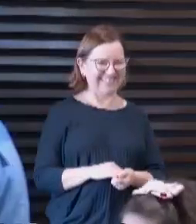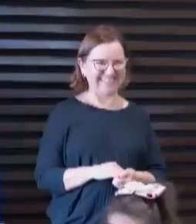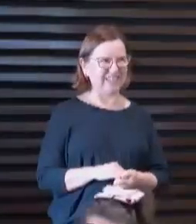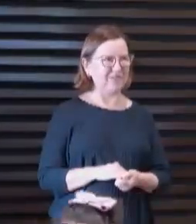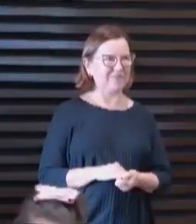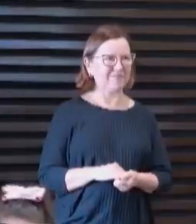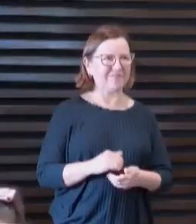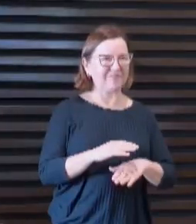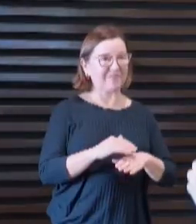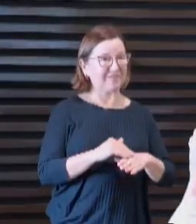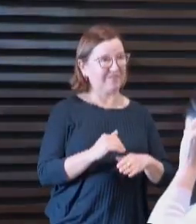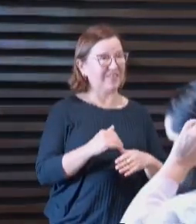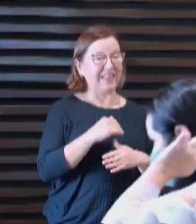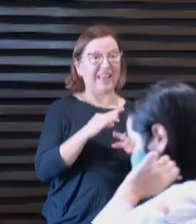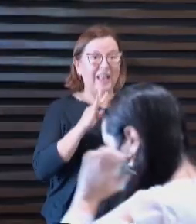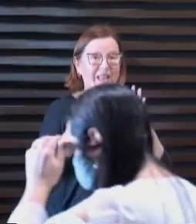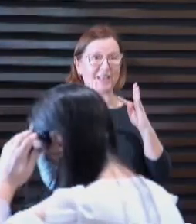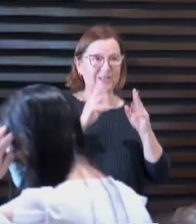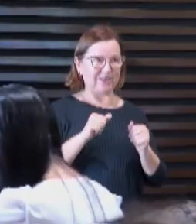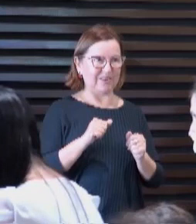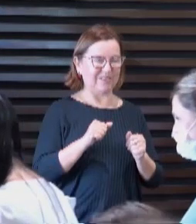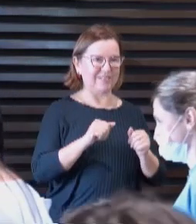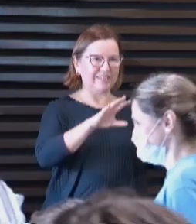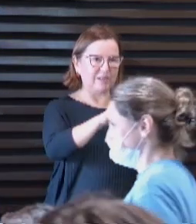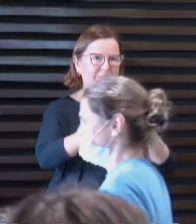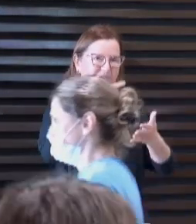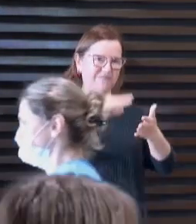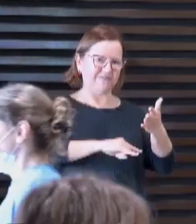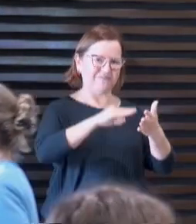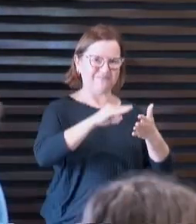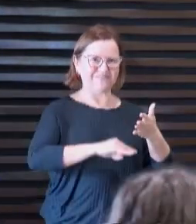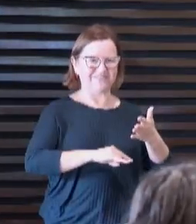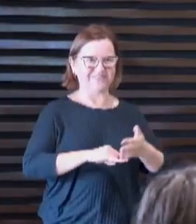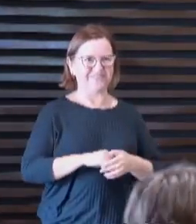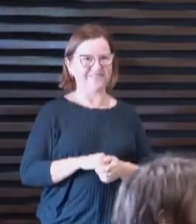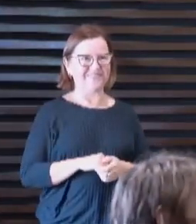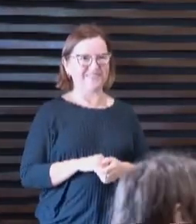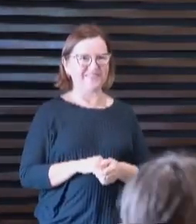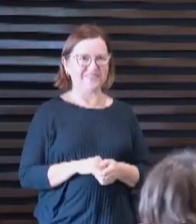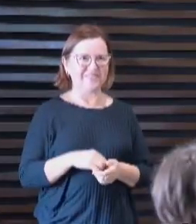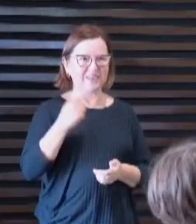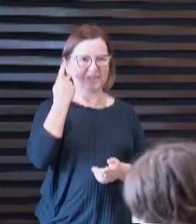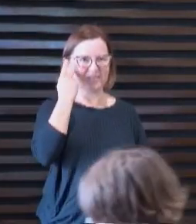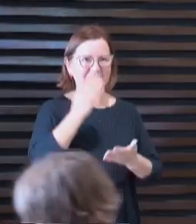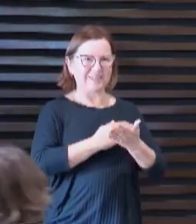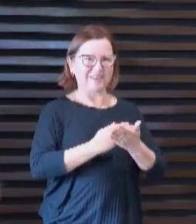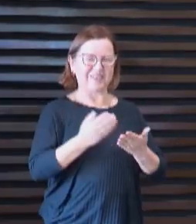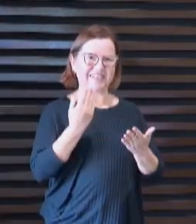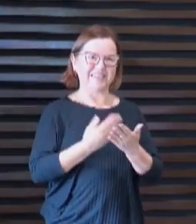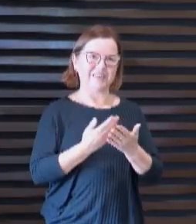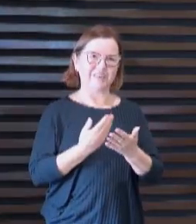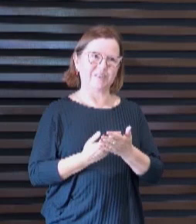Convido a igreja, a todos a tomarem os seus boletins, para que nós possamos iniciar o nosso estudo.